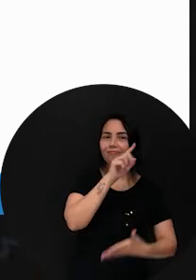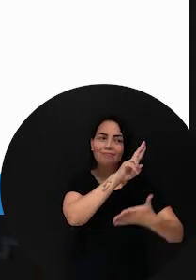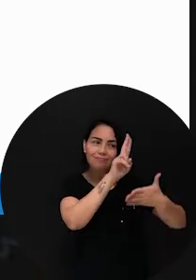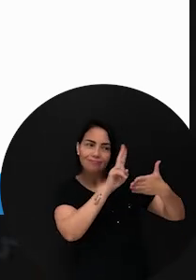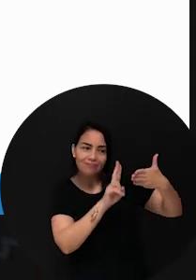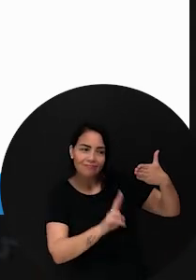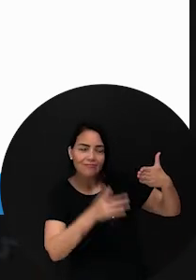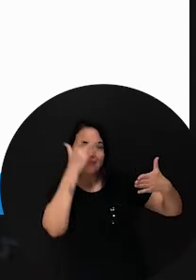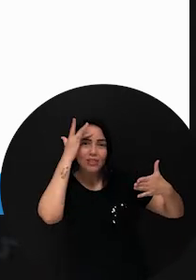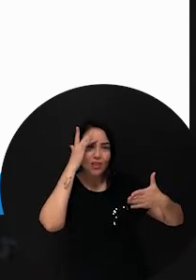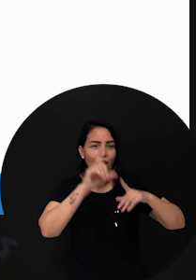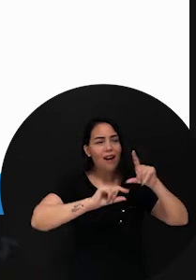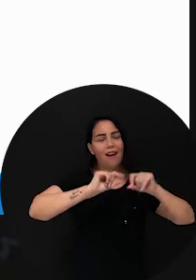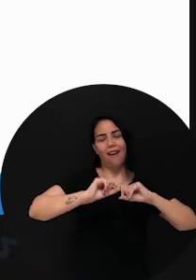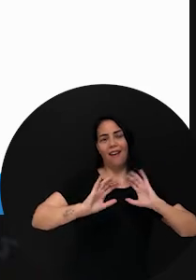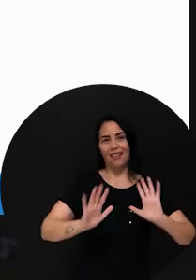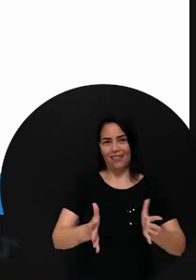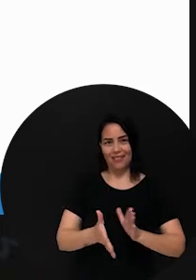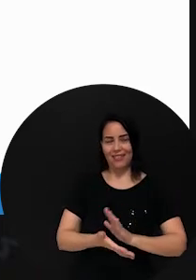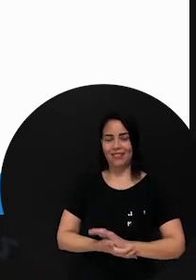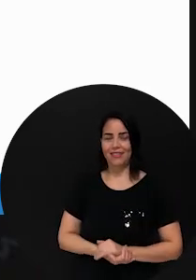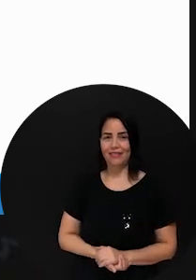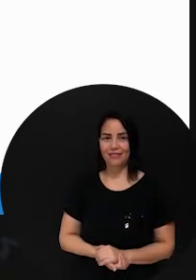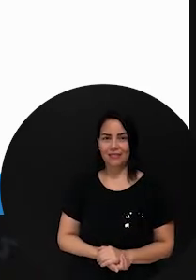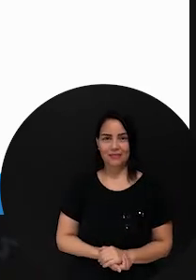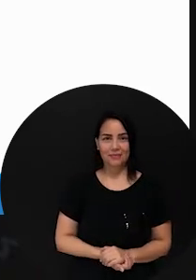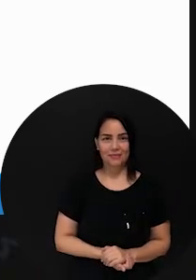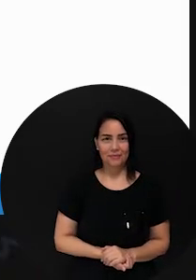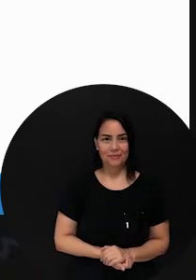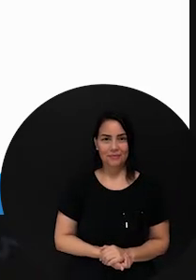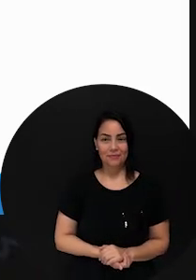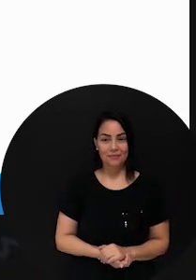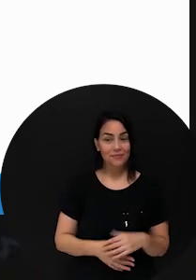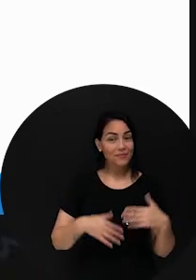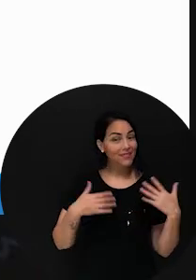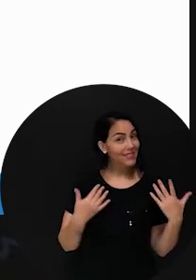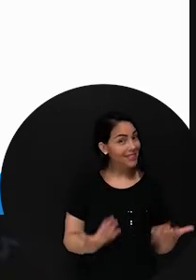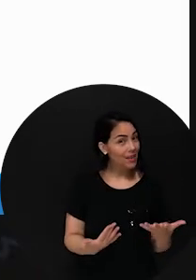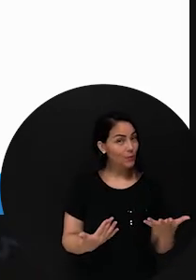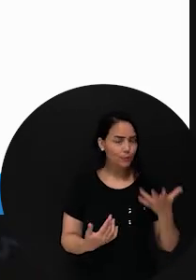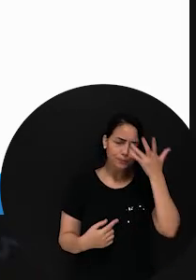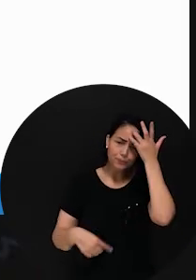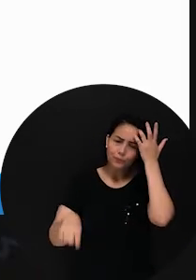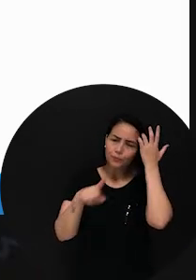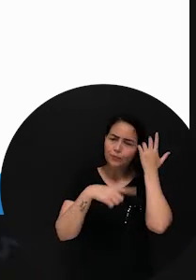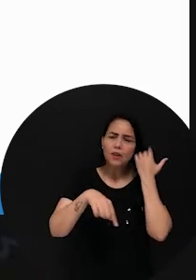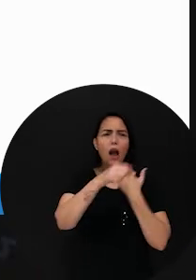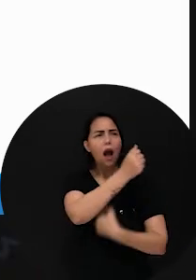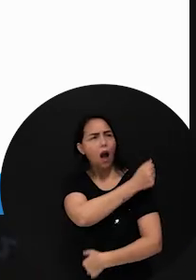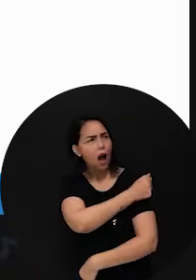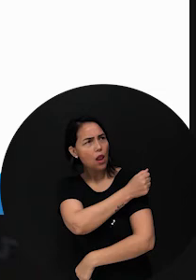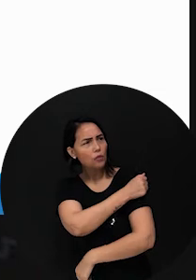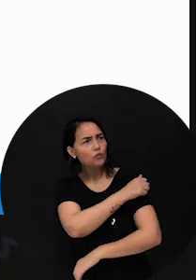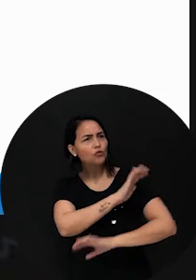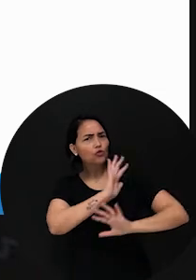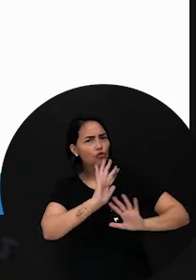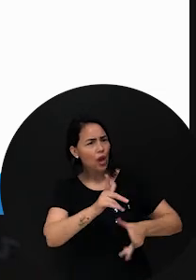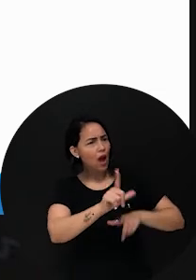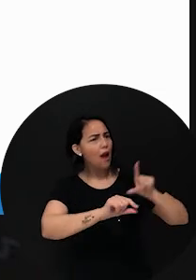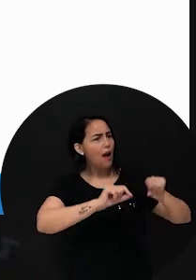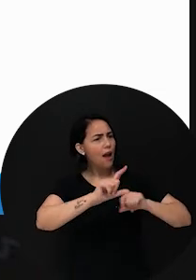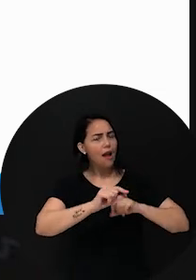dos pré-selecionados. E aí, esses alunos pré-selecionados vão ter